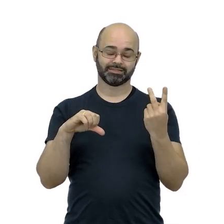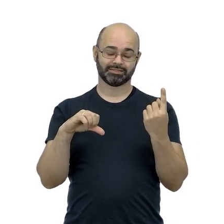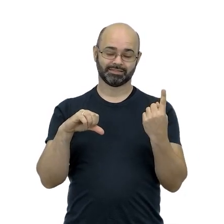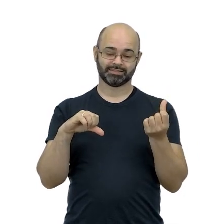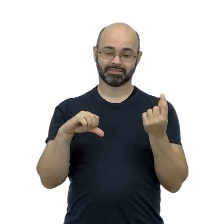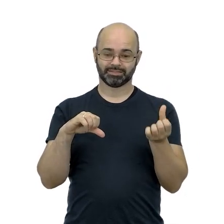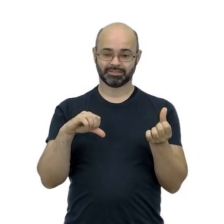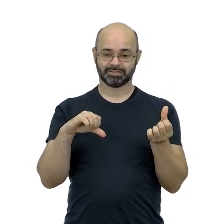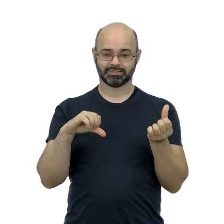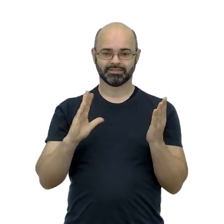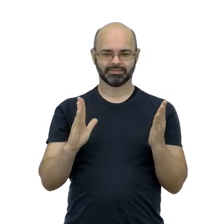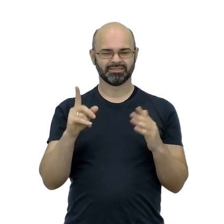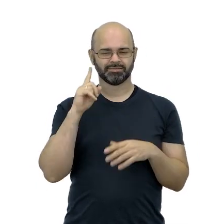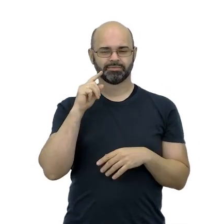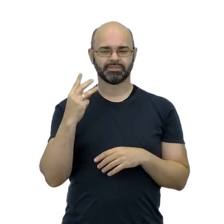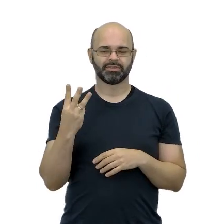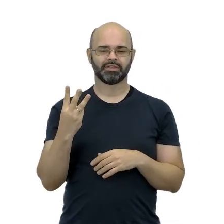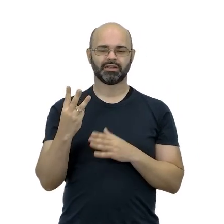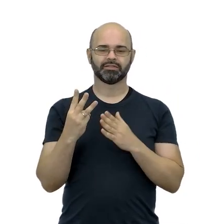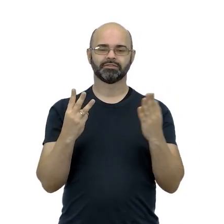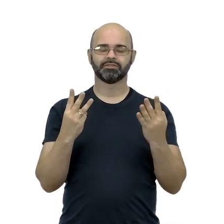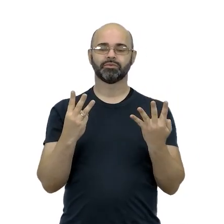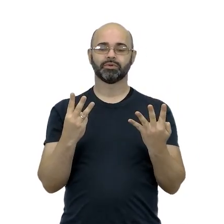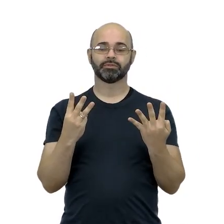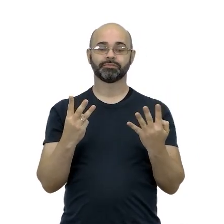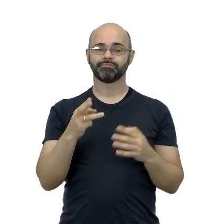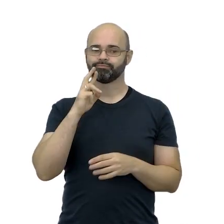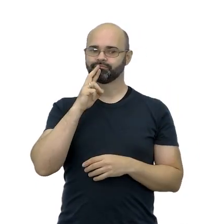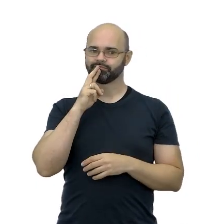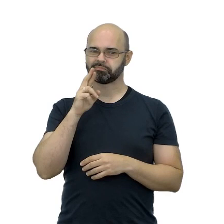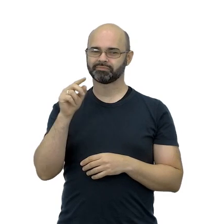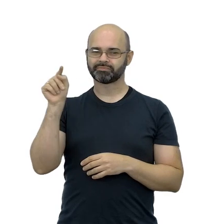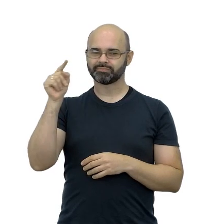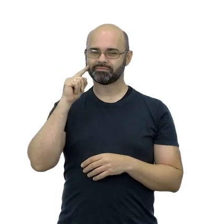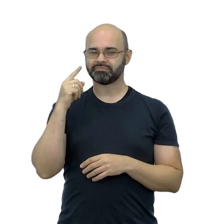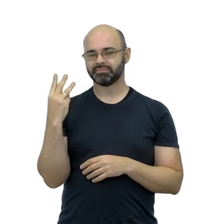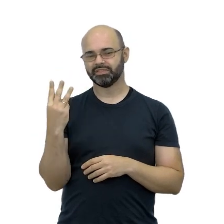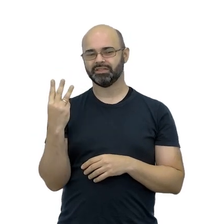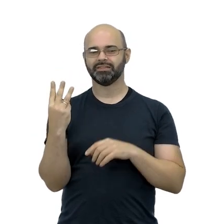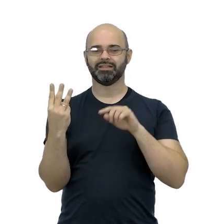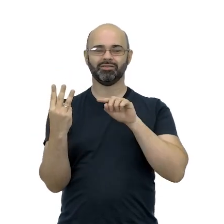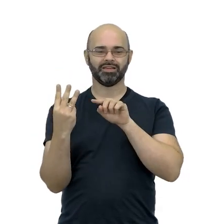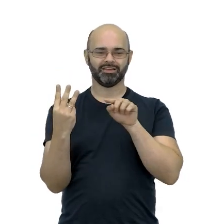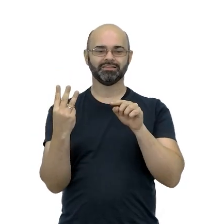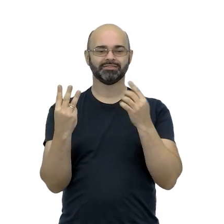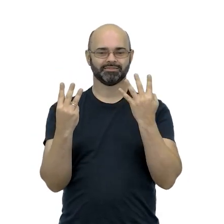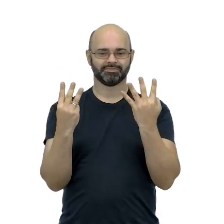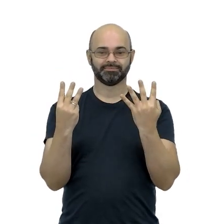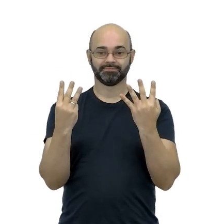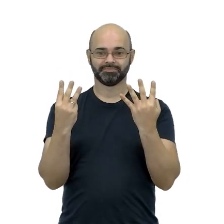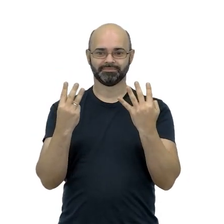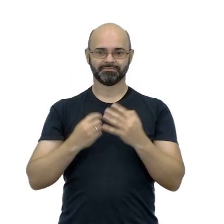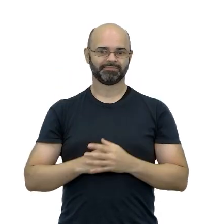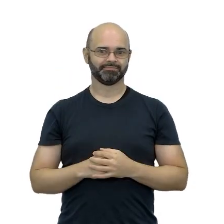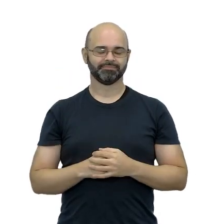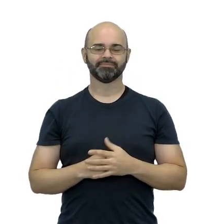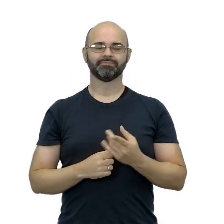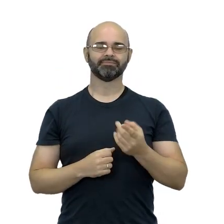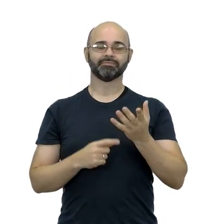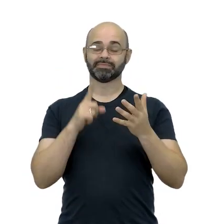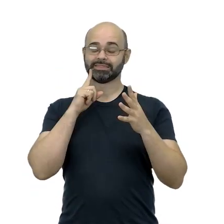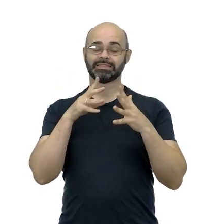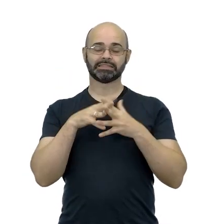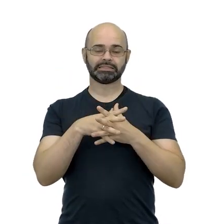resposta vai estar entre quem? Entre 3 e 4. Aí ele vai marcar lá aquele ponto entre 3 e 4. Por quê? Aí ele vai encontrar um distrator